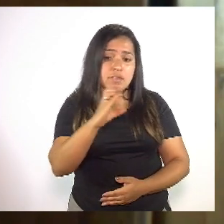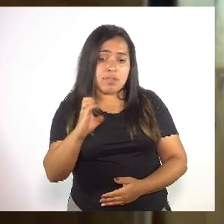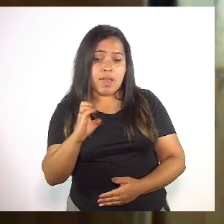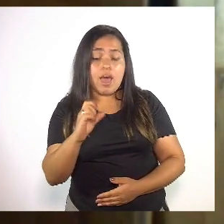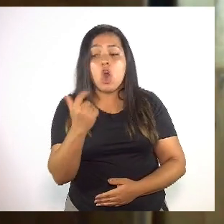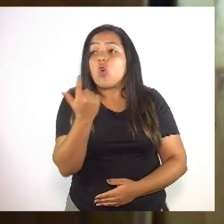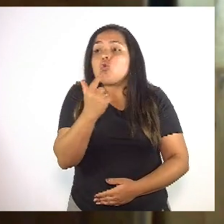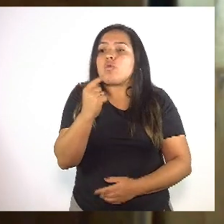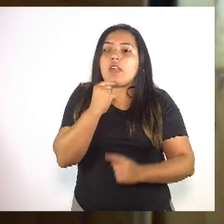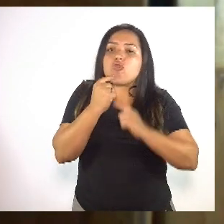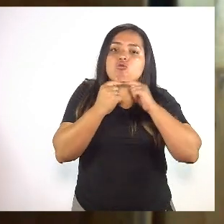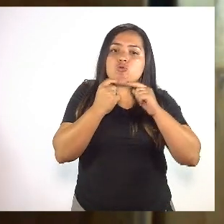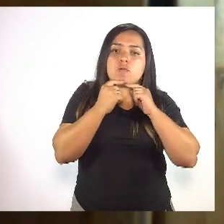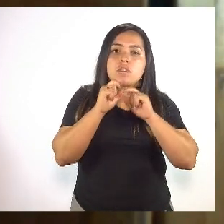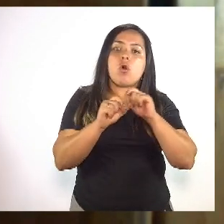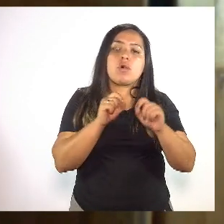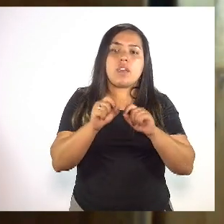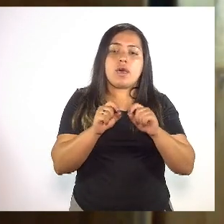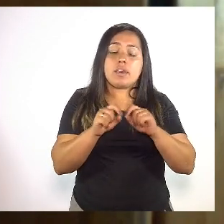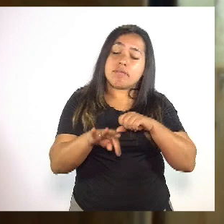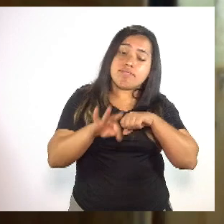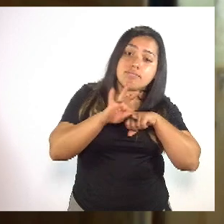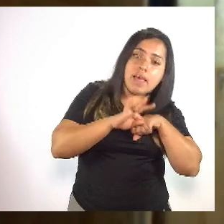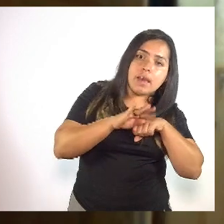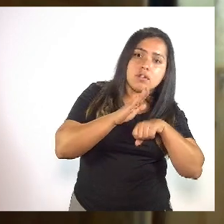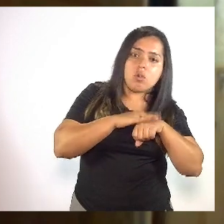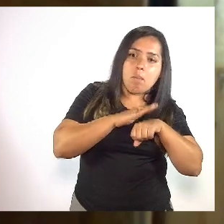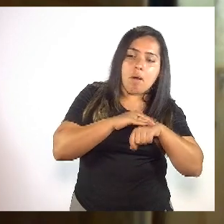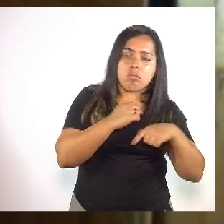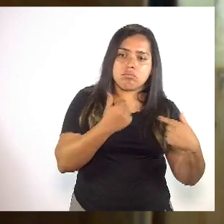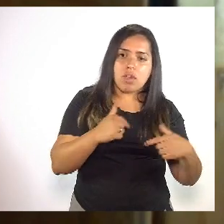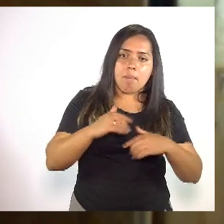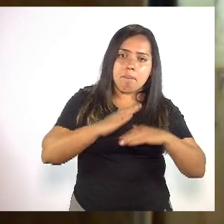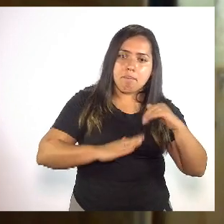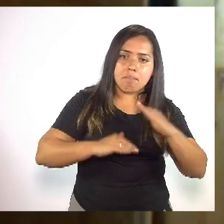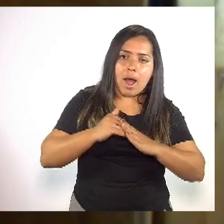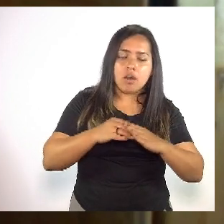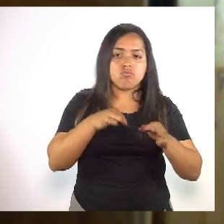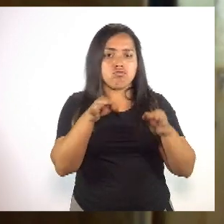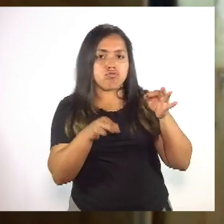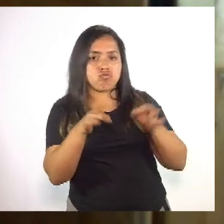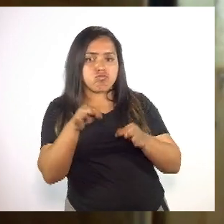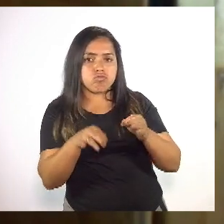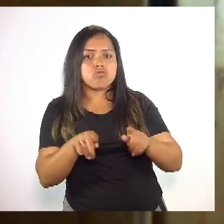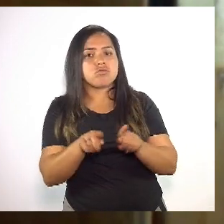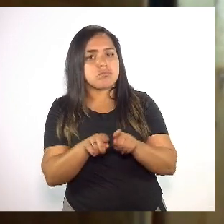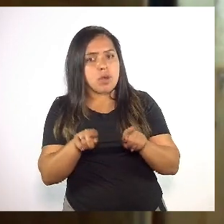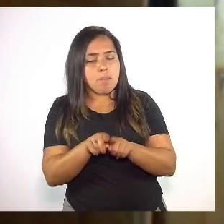tenho dúvida que, tecnicamente, né, juridicamente,